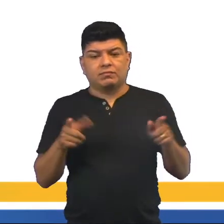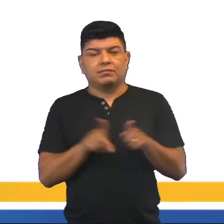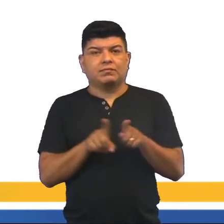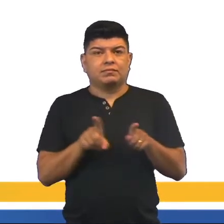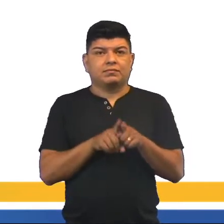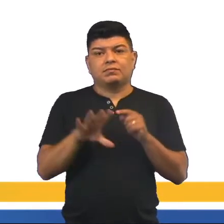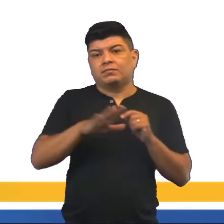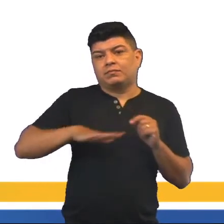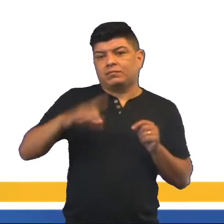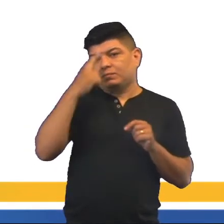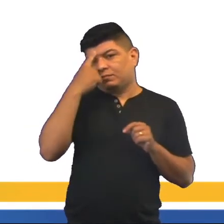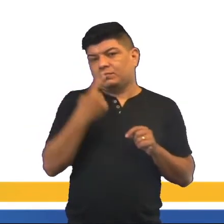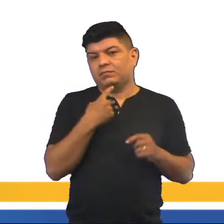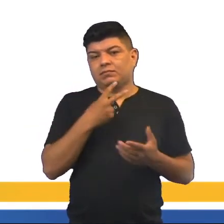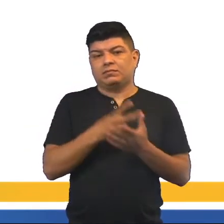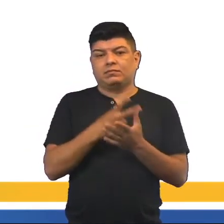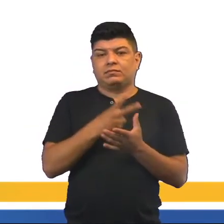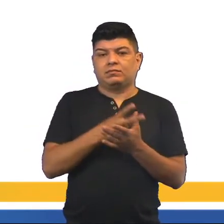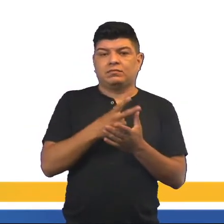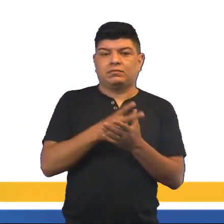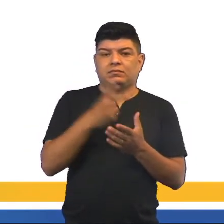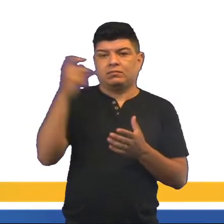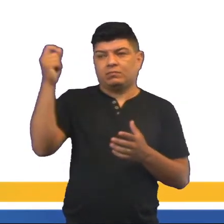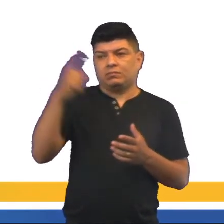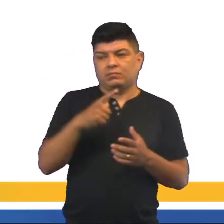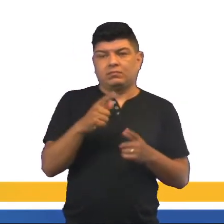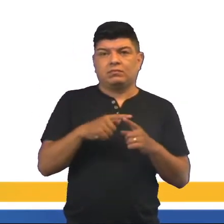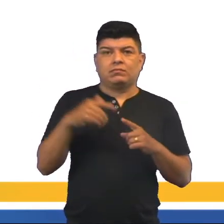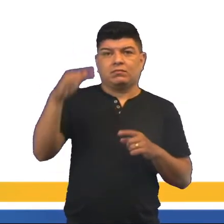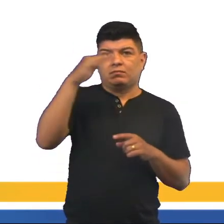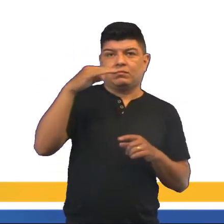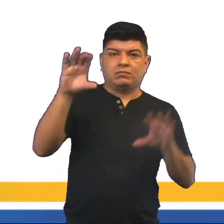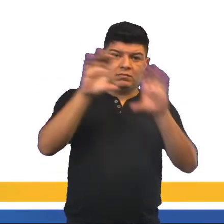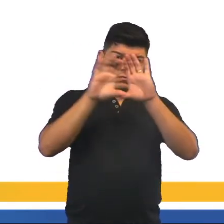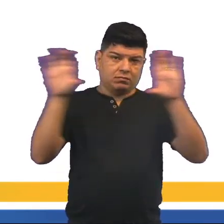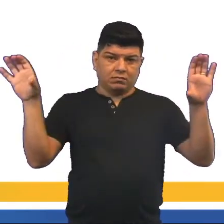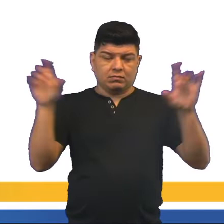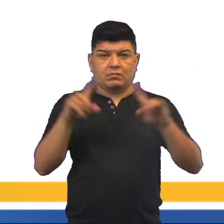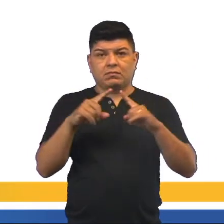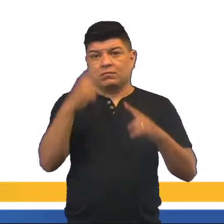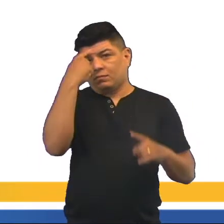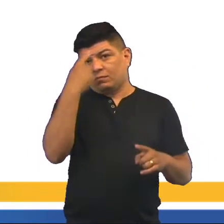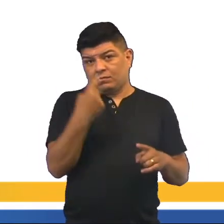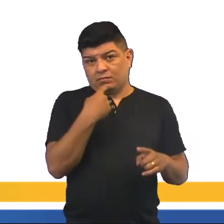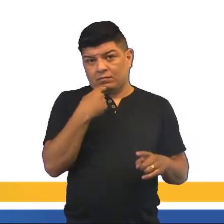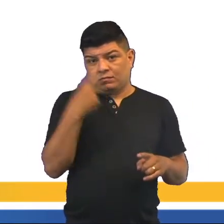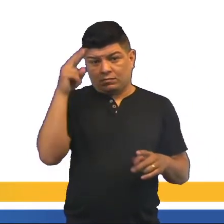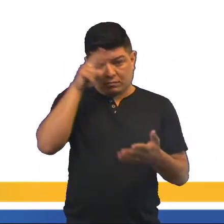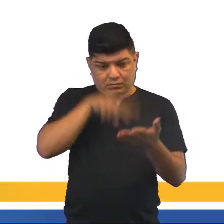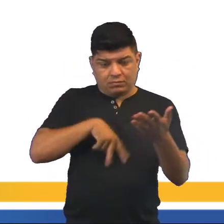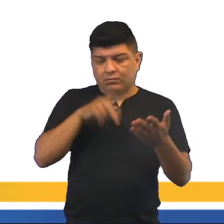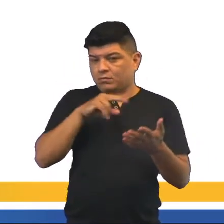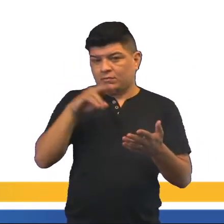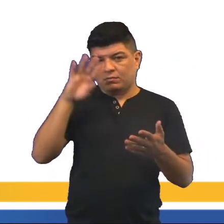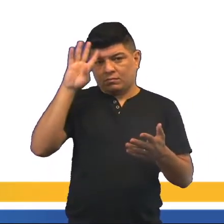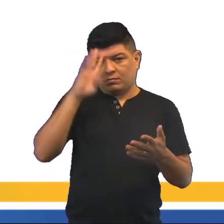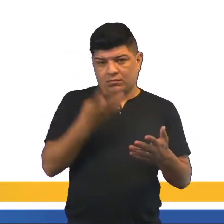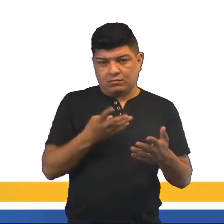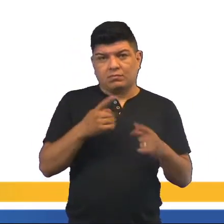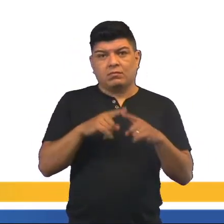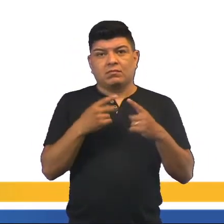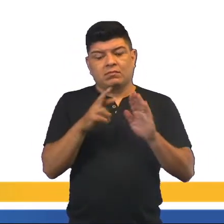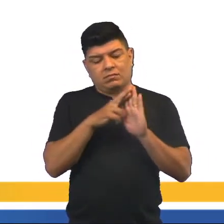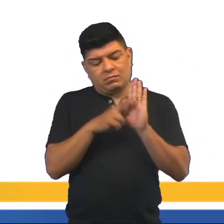Na parte de baixo da figura sempre estaria o solo e na parte de cima o céu. A figura não era para ser lida, mas decifrada.